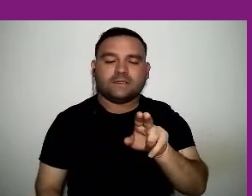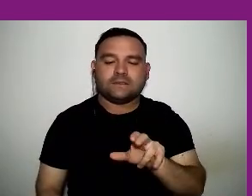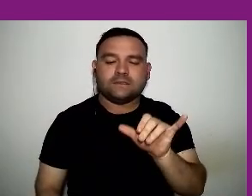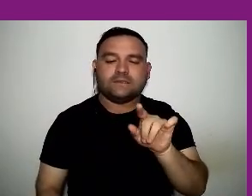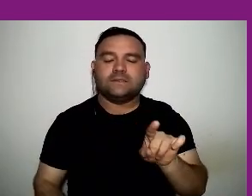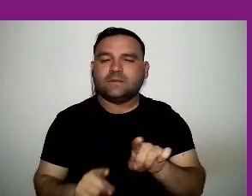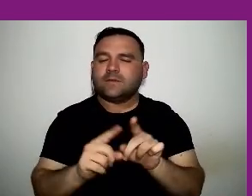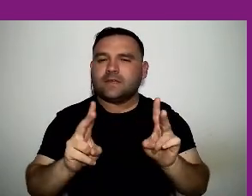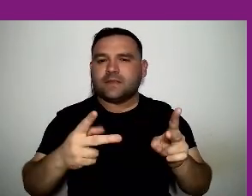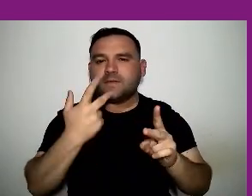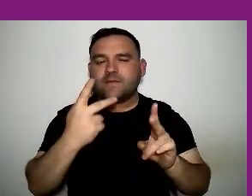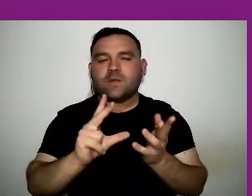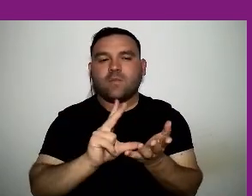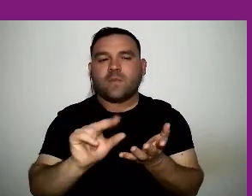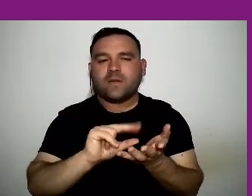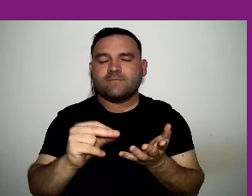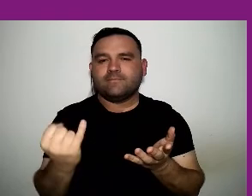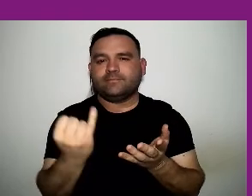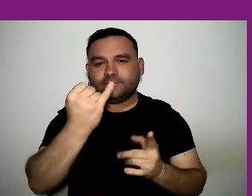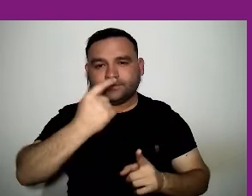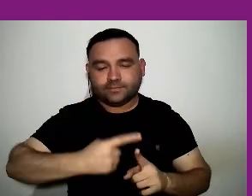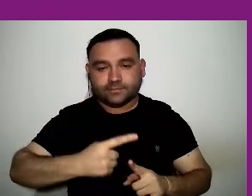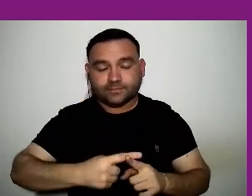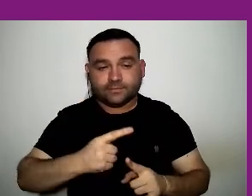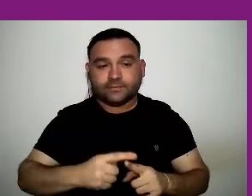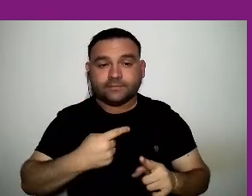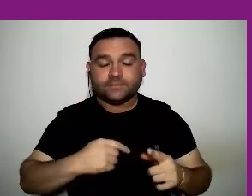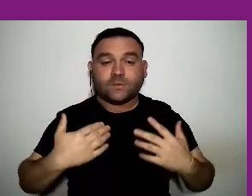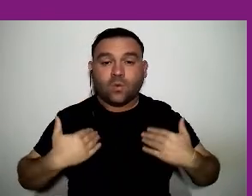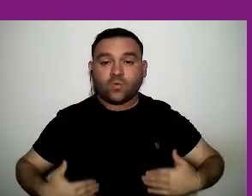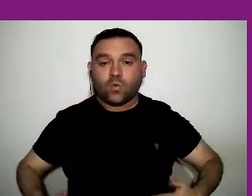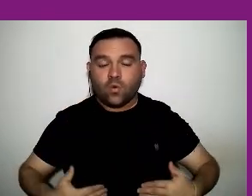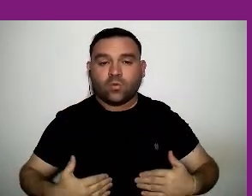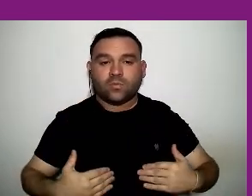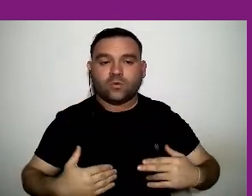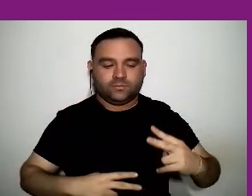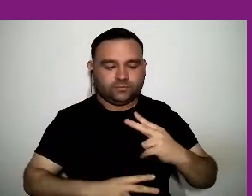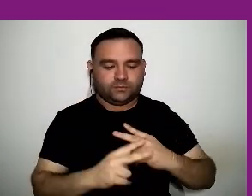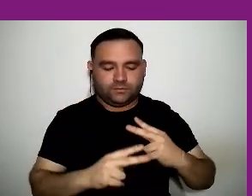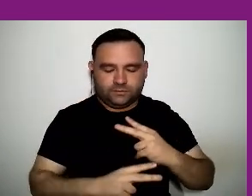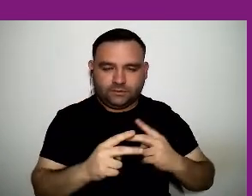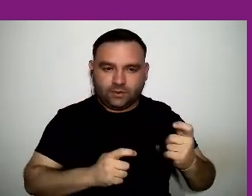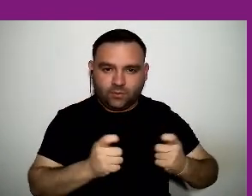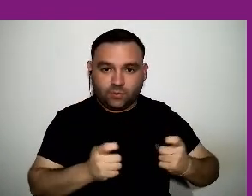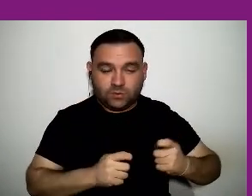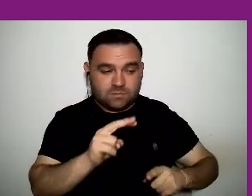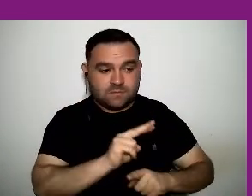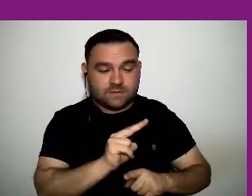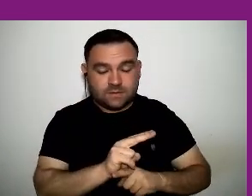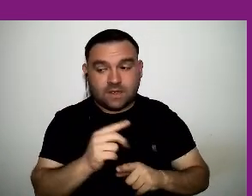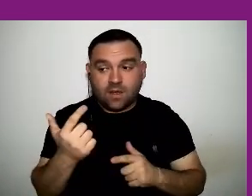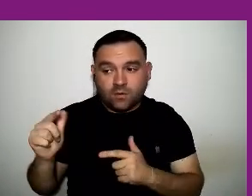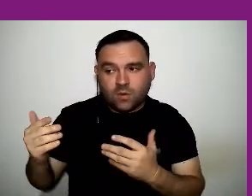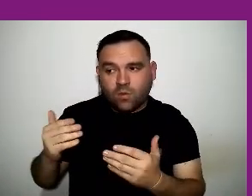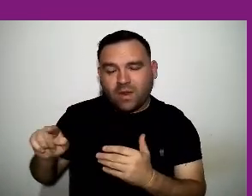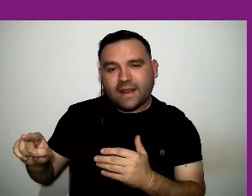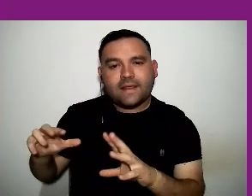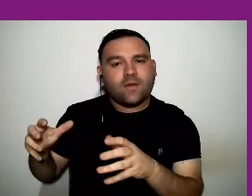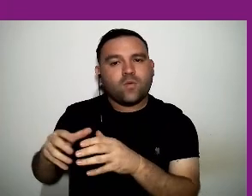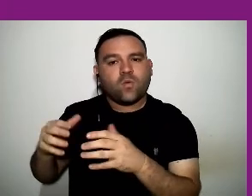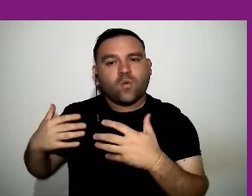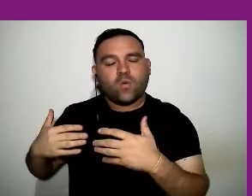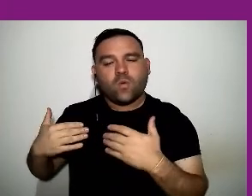chamo sempre a atenção para esse paper, porque nós comparamos porcos que estavam em ventilação controlada, ultraprotetora, com porcos em